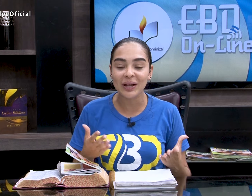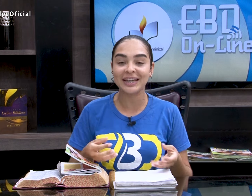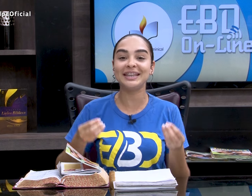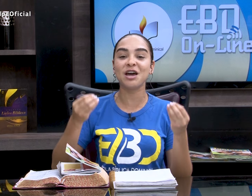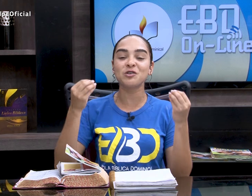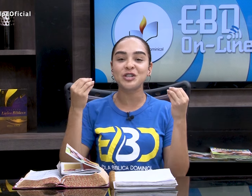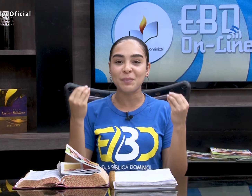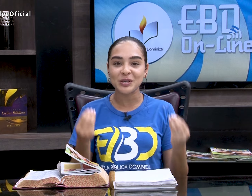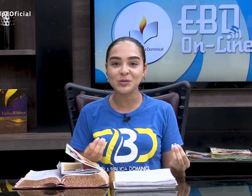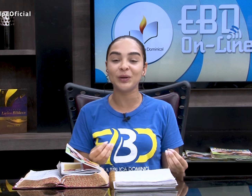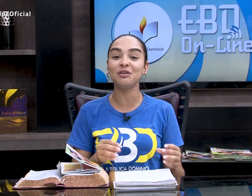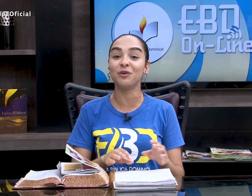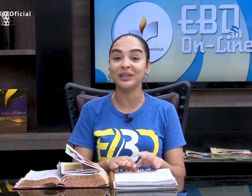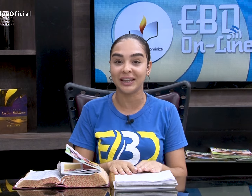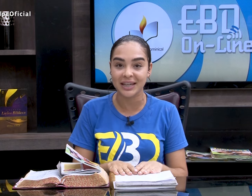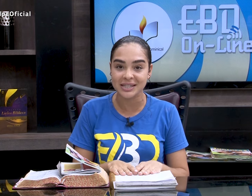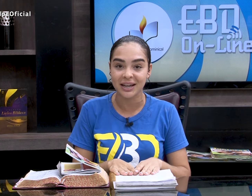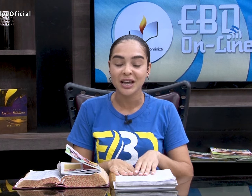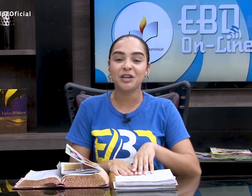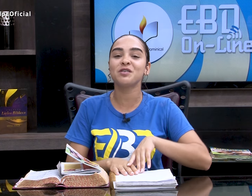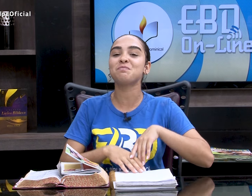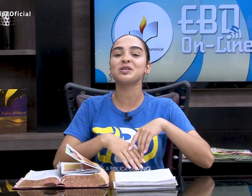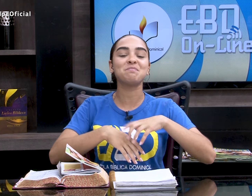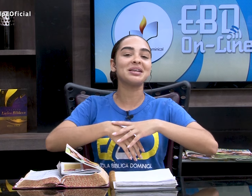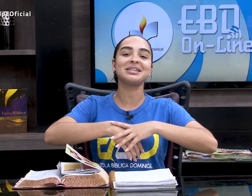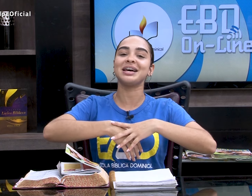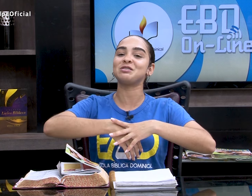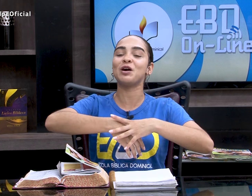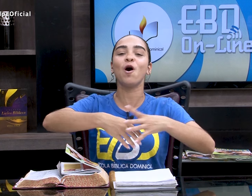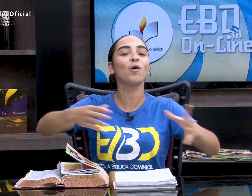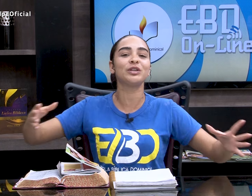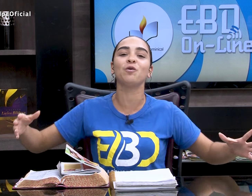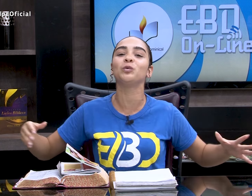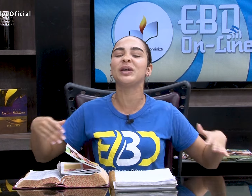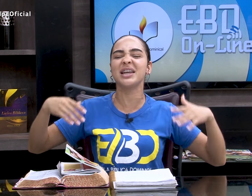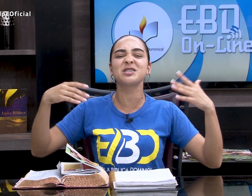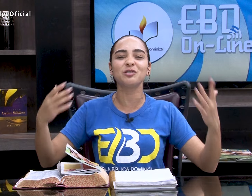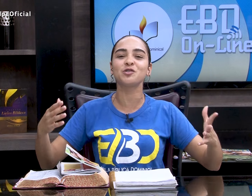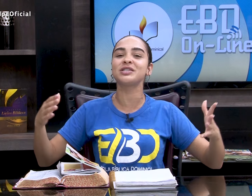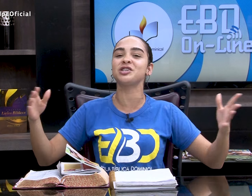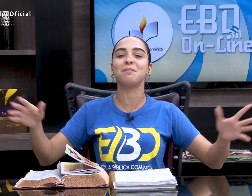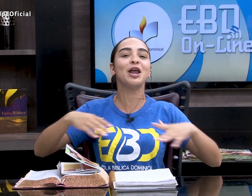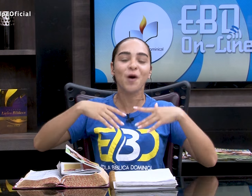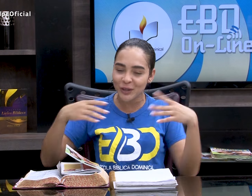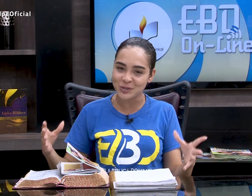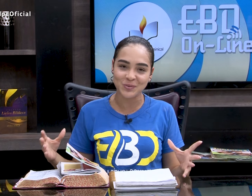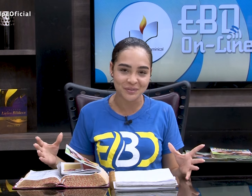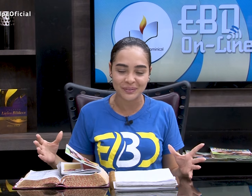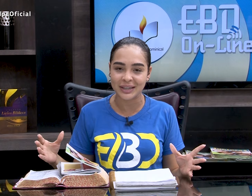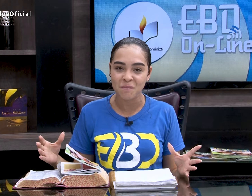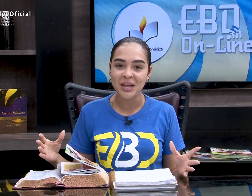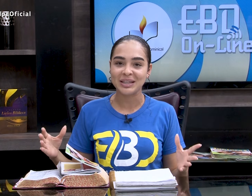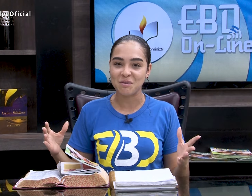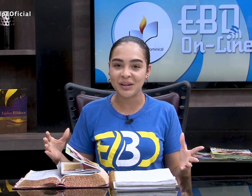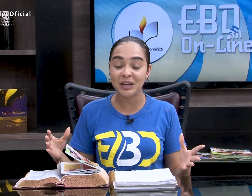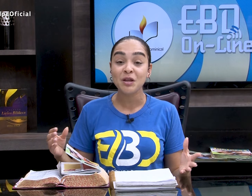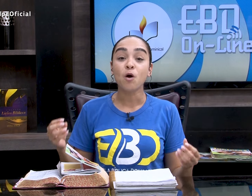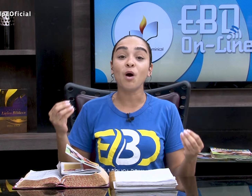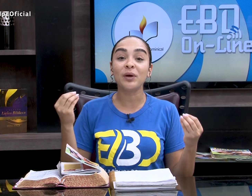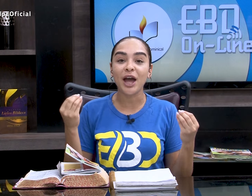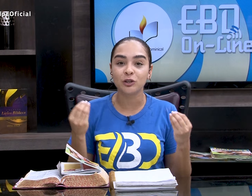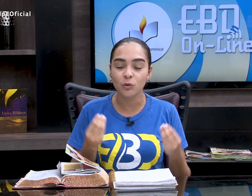aula que Deus te abençoe te fortaleça que você possa passassem o melhor conteúdo que a lição de hoje seja a melhor da sua vida Tá